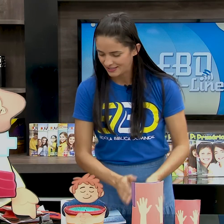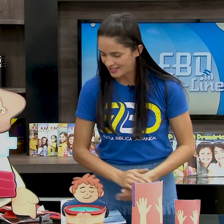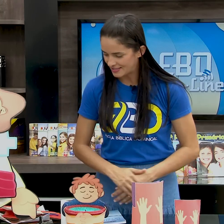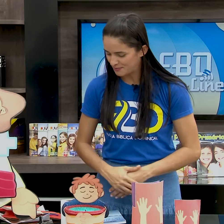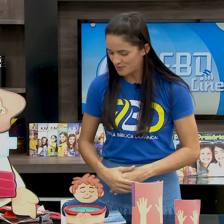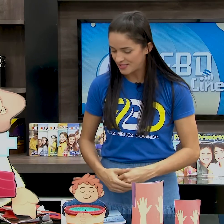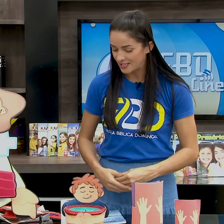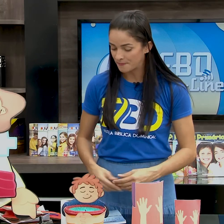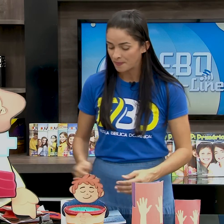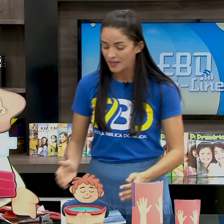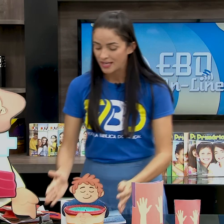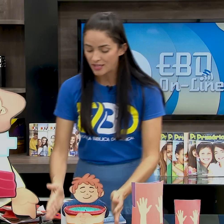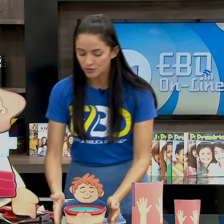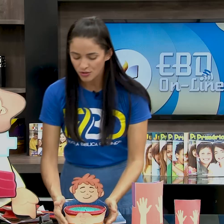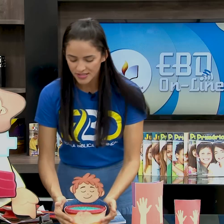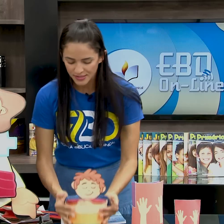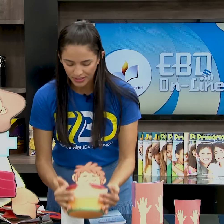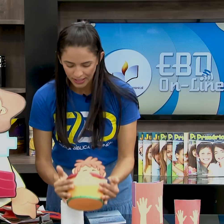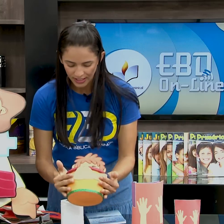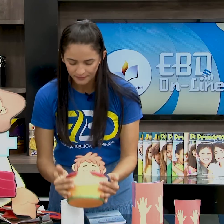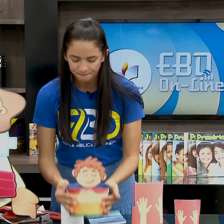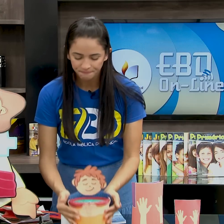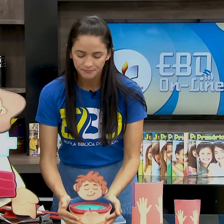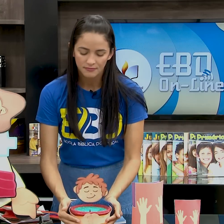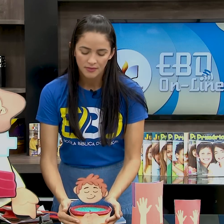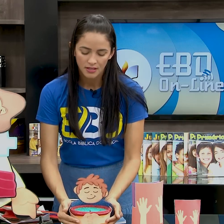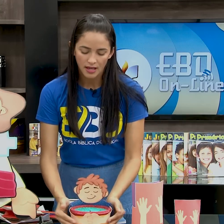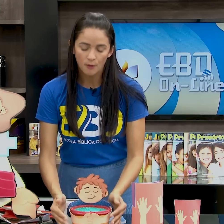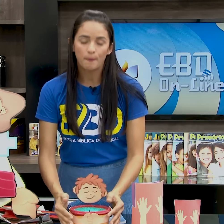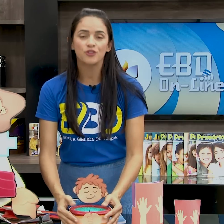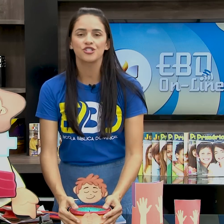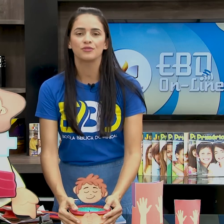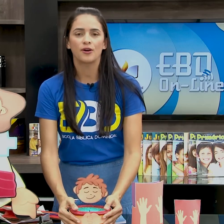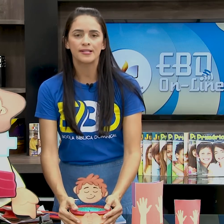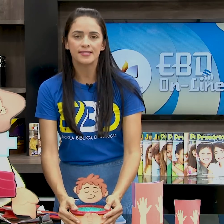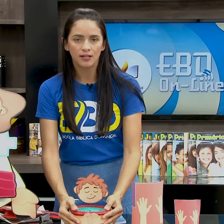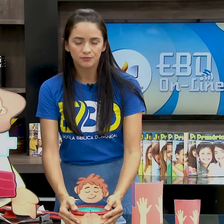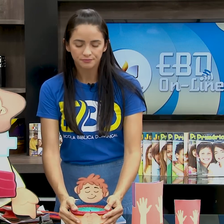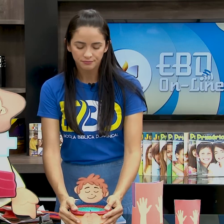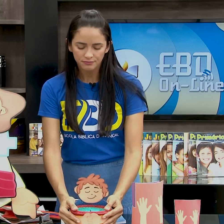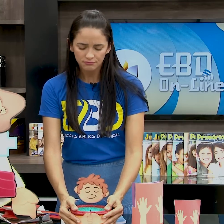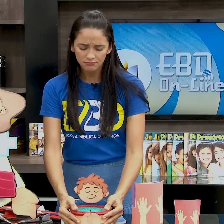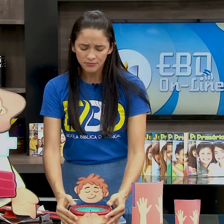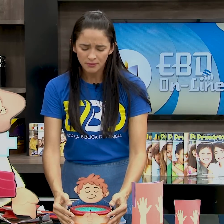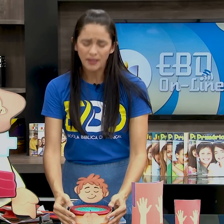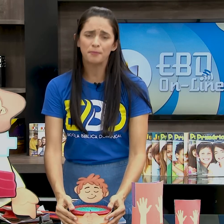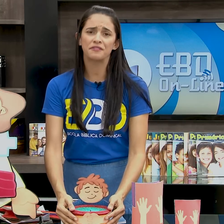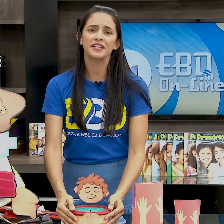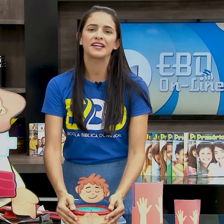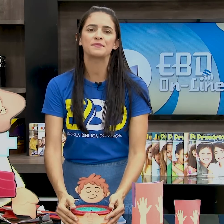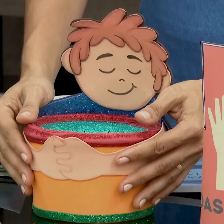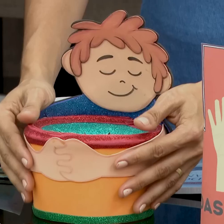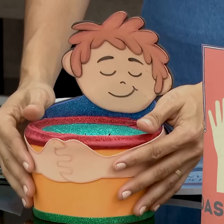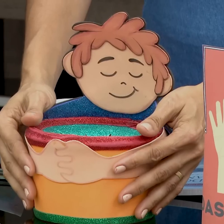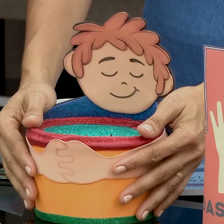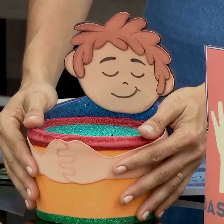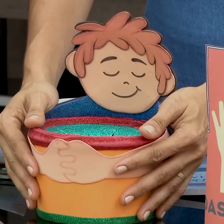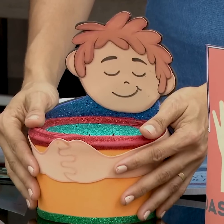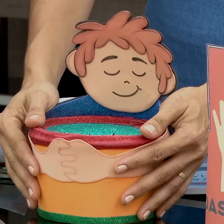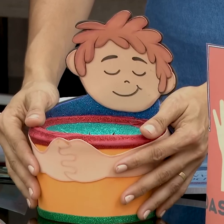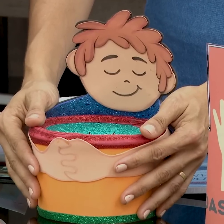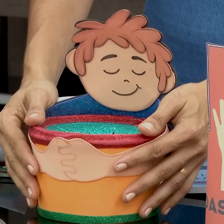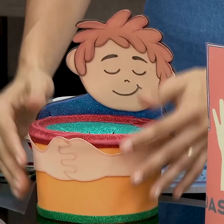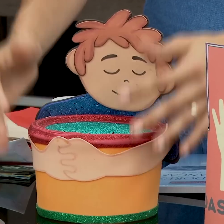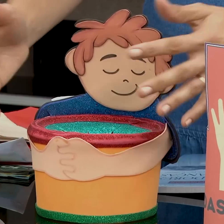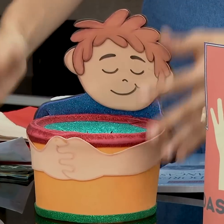dessa mãozinha e eu trouxe isso aqui é um potinho da oração para aproveitar esse momento que nós